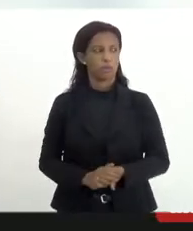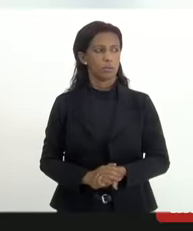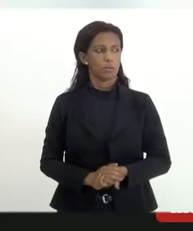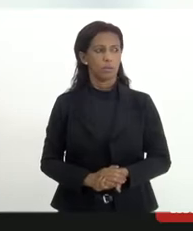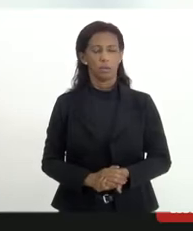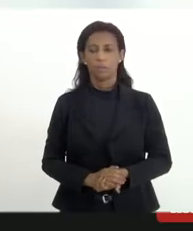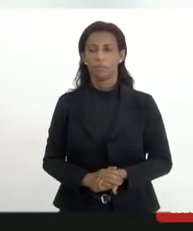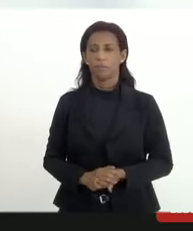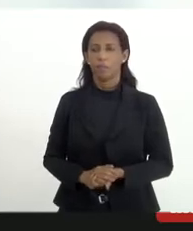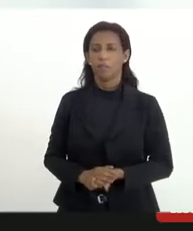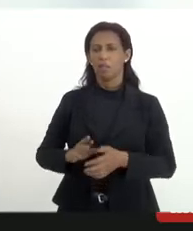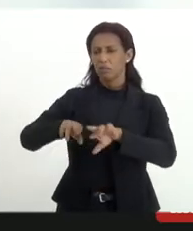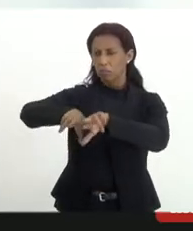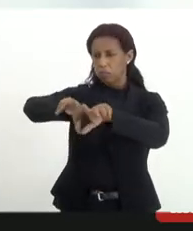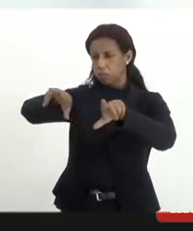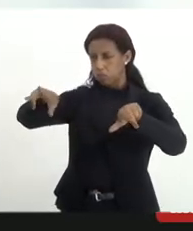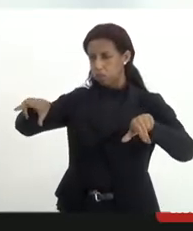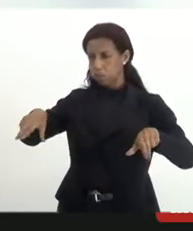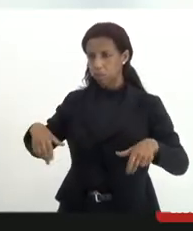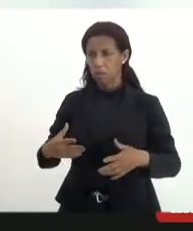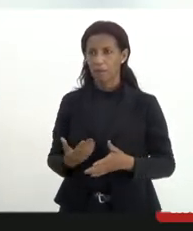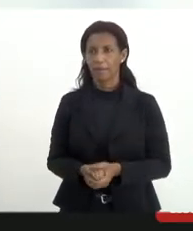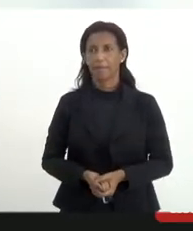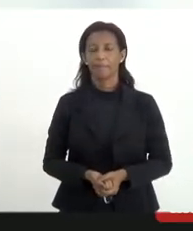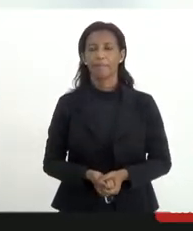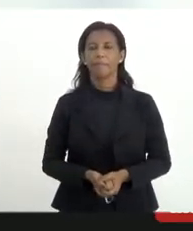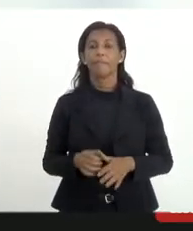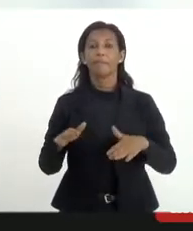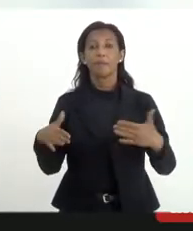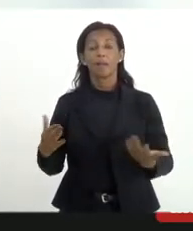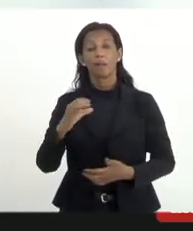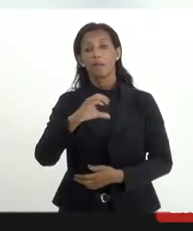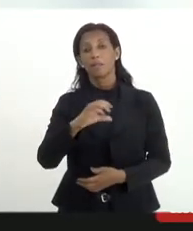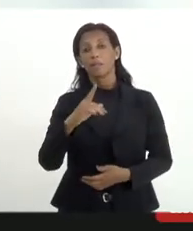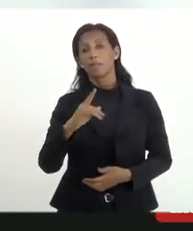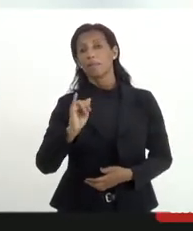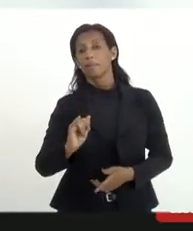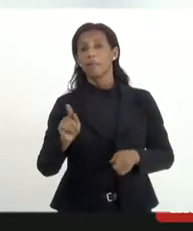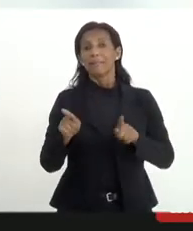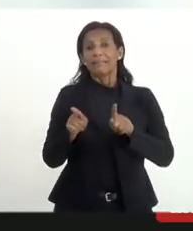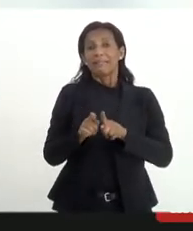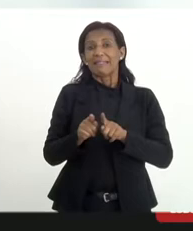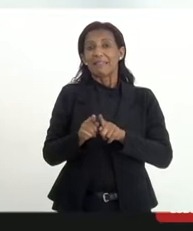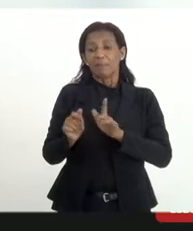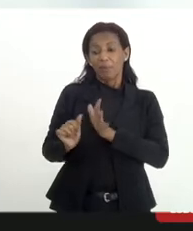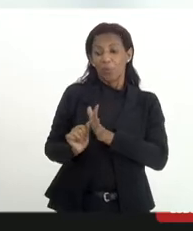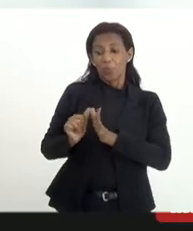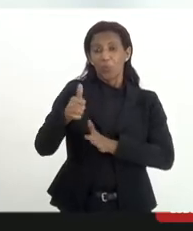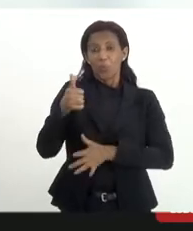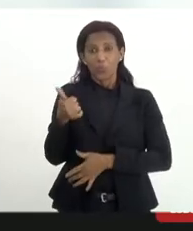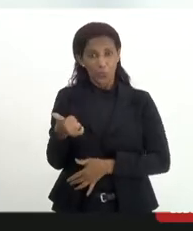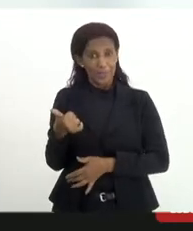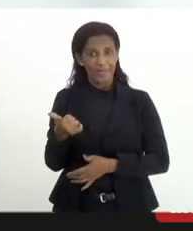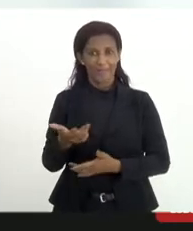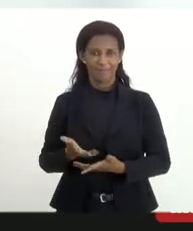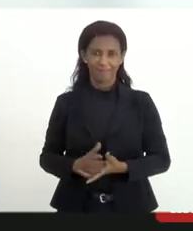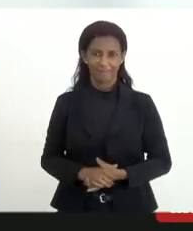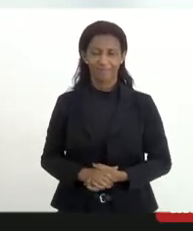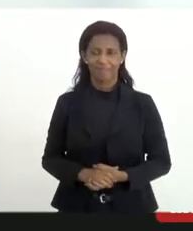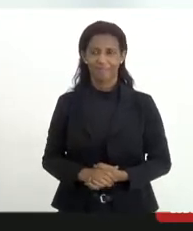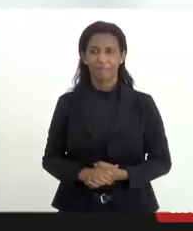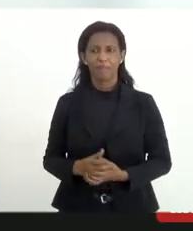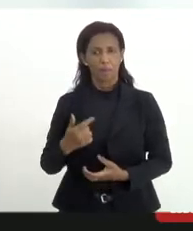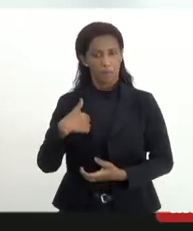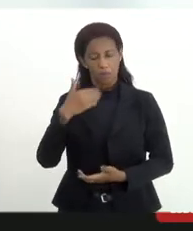participação popular, etc, etc. Então, é uma CPI também inusitada nesse aspecto. Mas